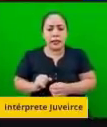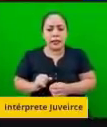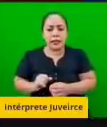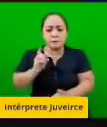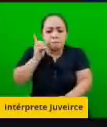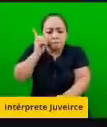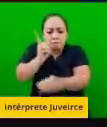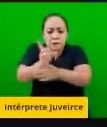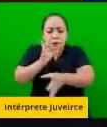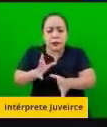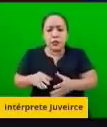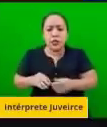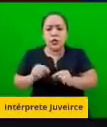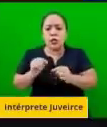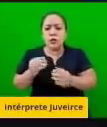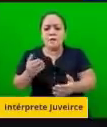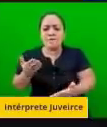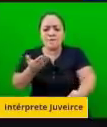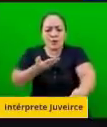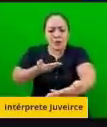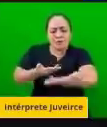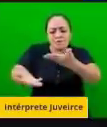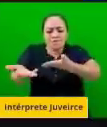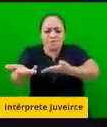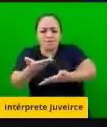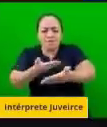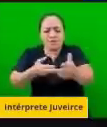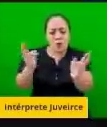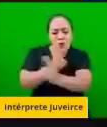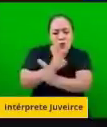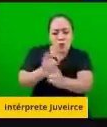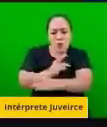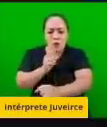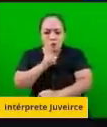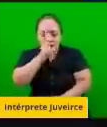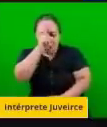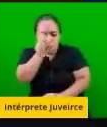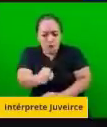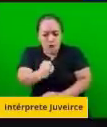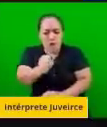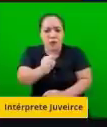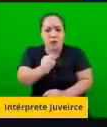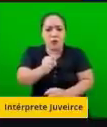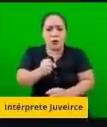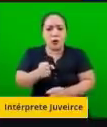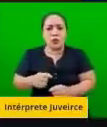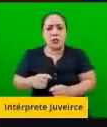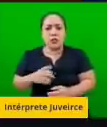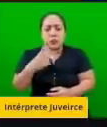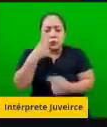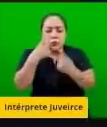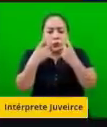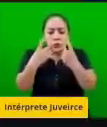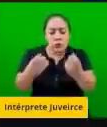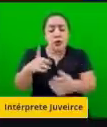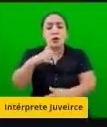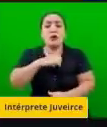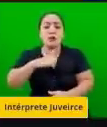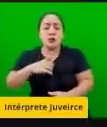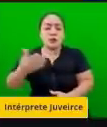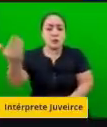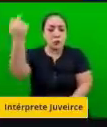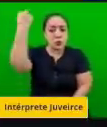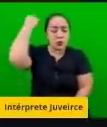relações de força, os interesses divergentes, enfim, que estão expressos